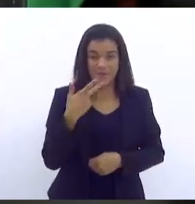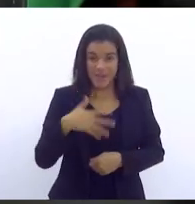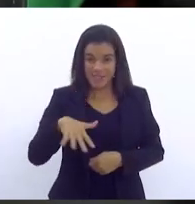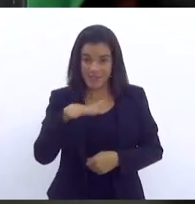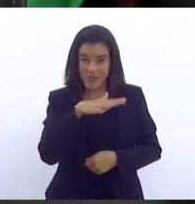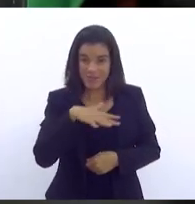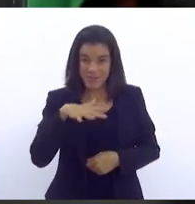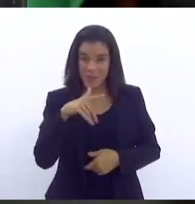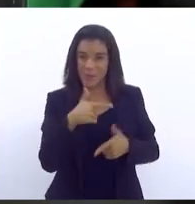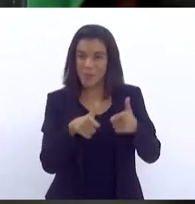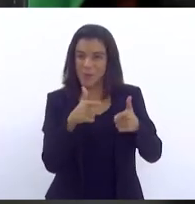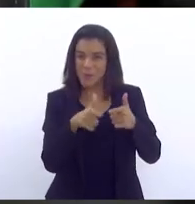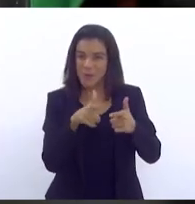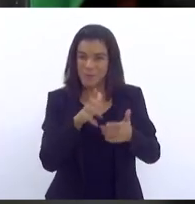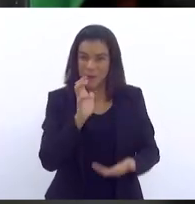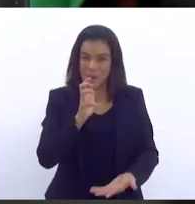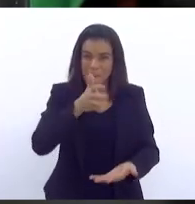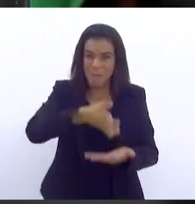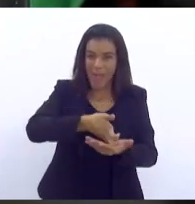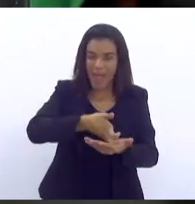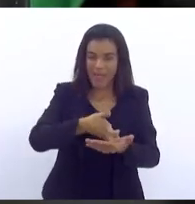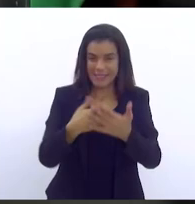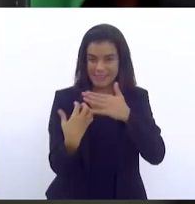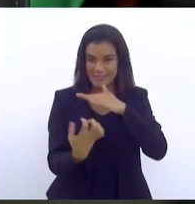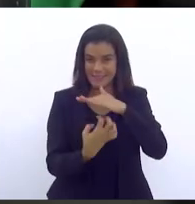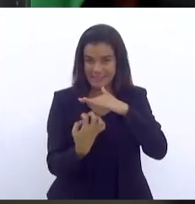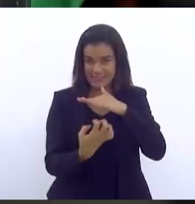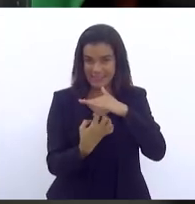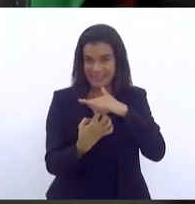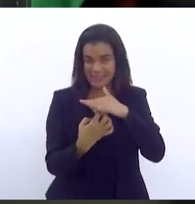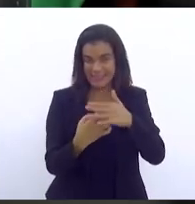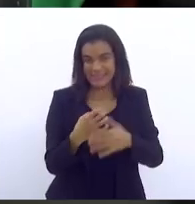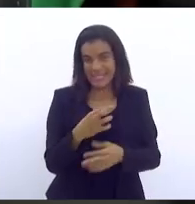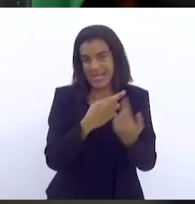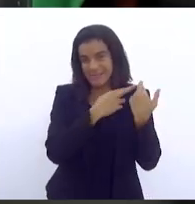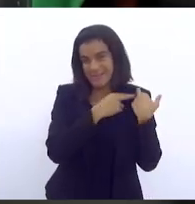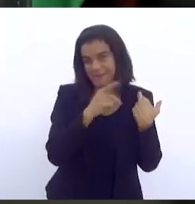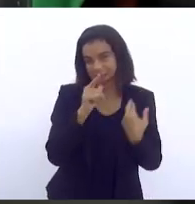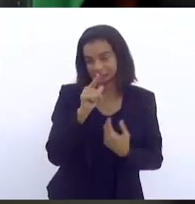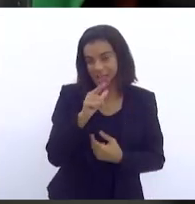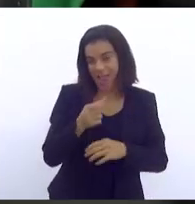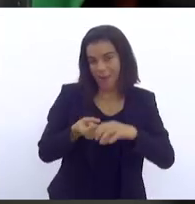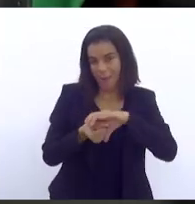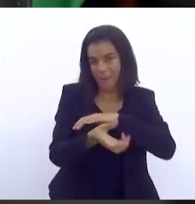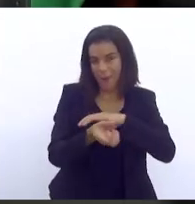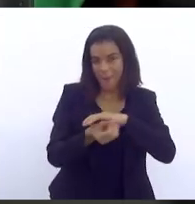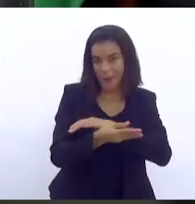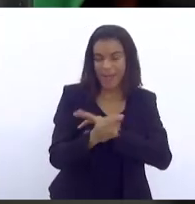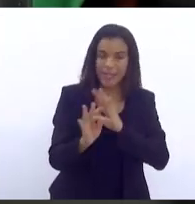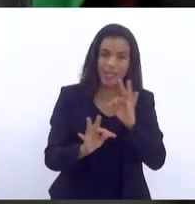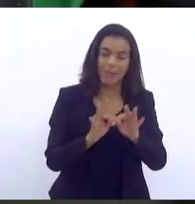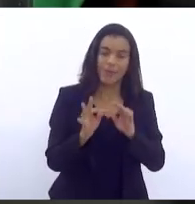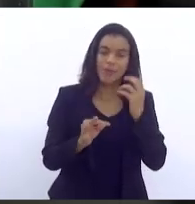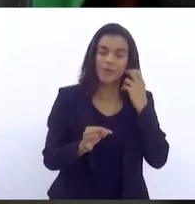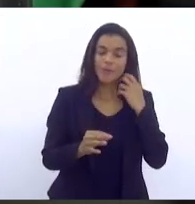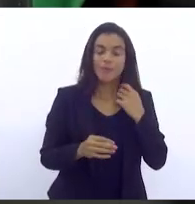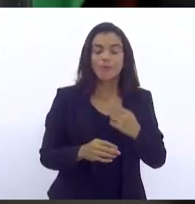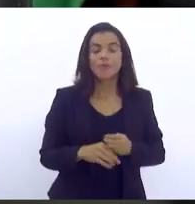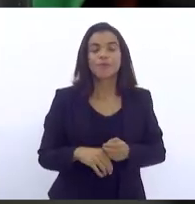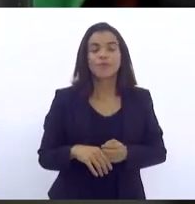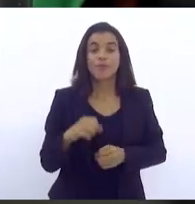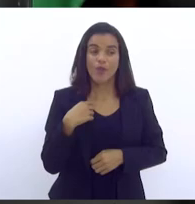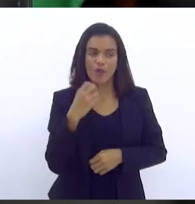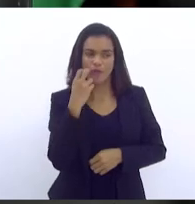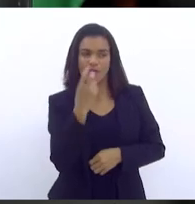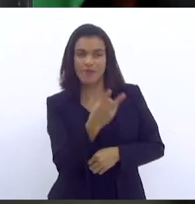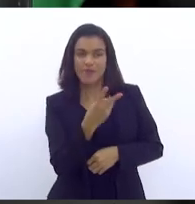modelo de privatização E aí fica mais explícita a questão da Sedai nós vimos uma empresa que dava